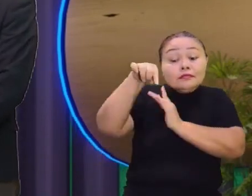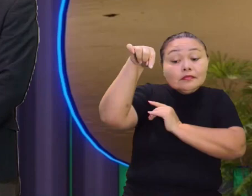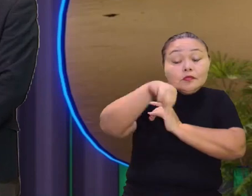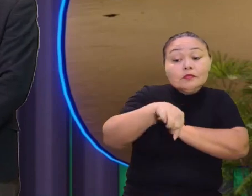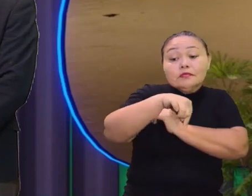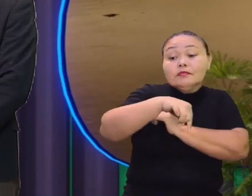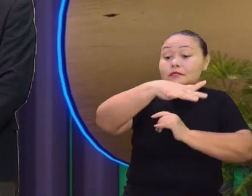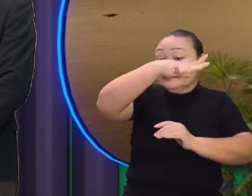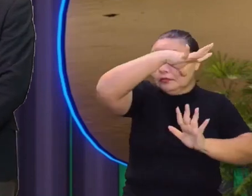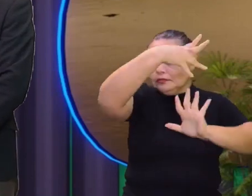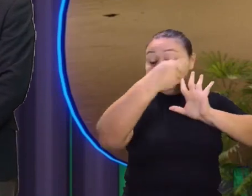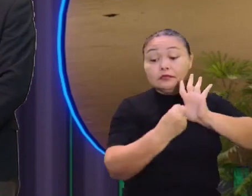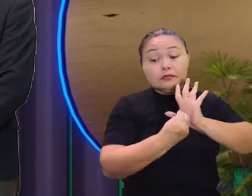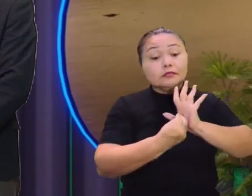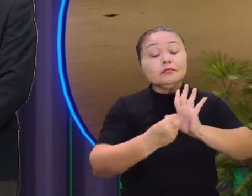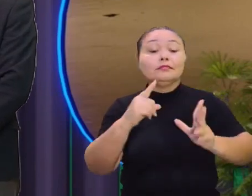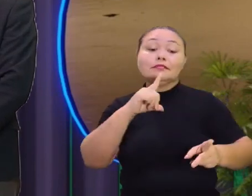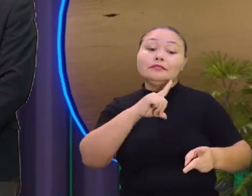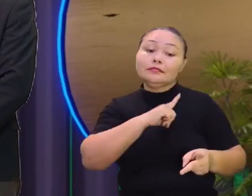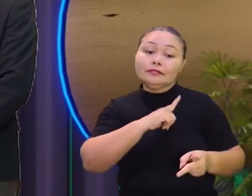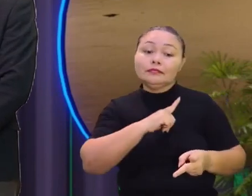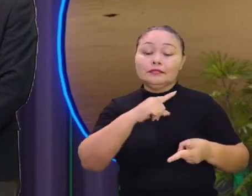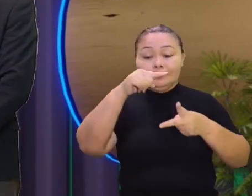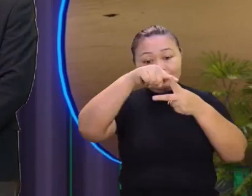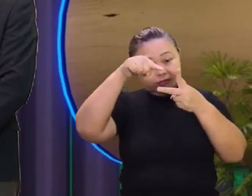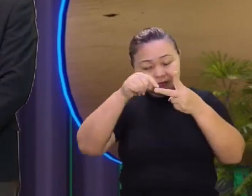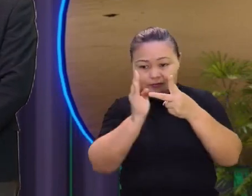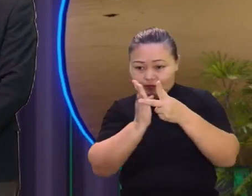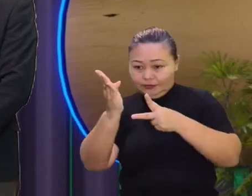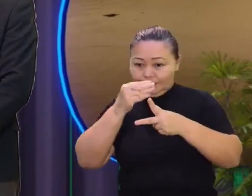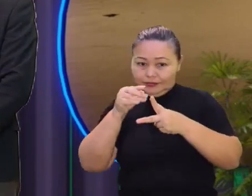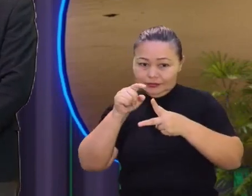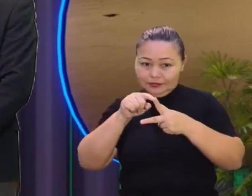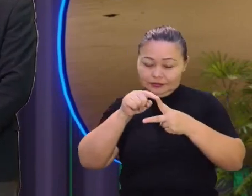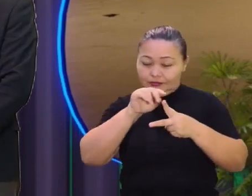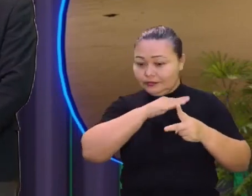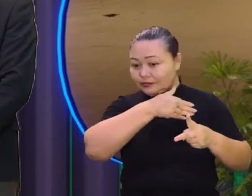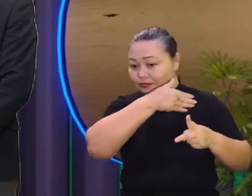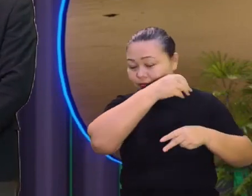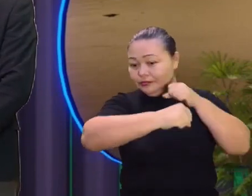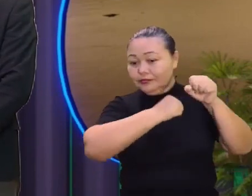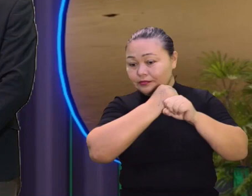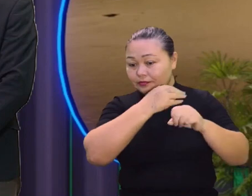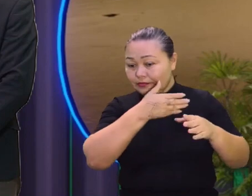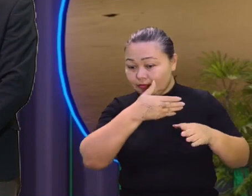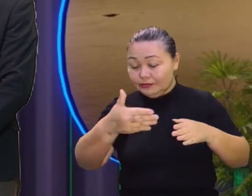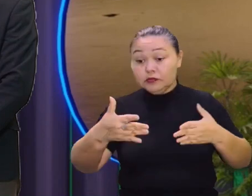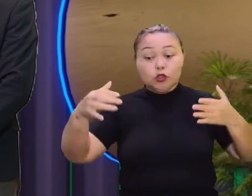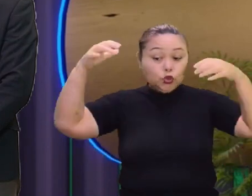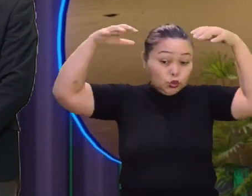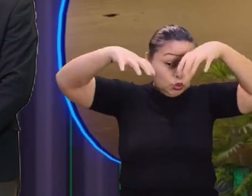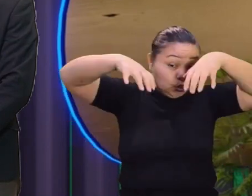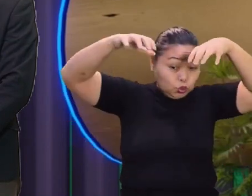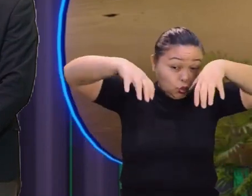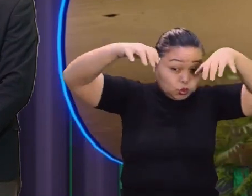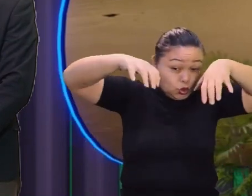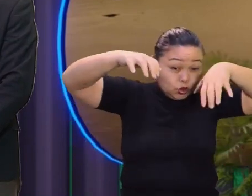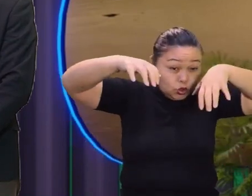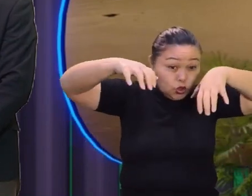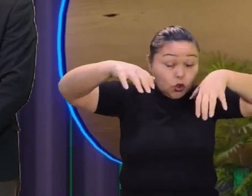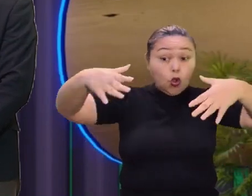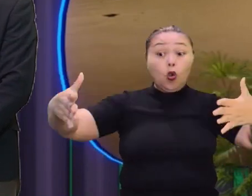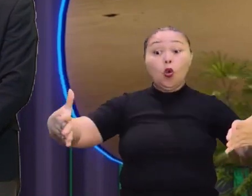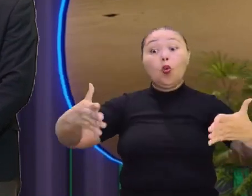que é a Amazônia, onde temos aí 2 estações, o ano todinho praticamente de chuva,